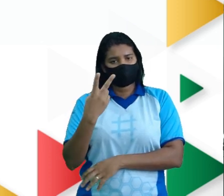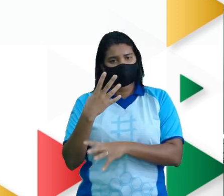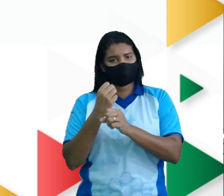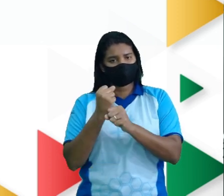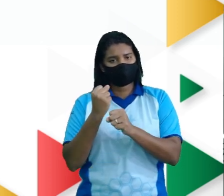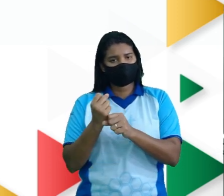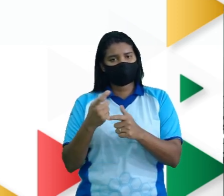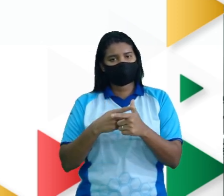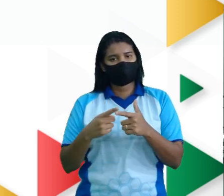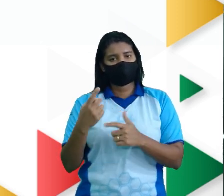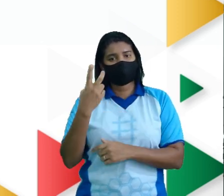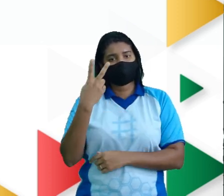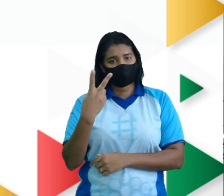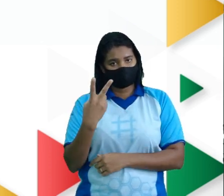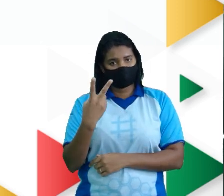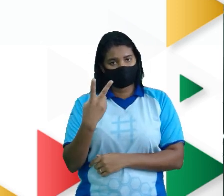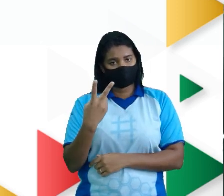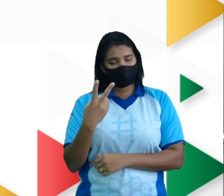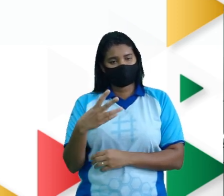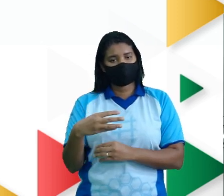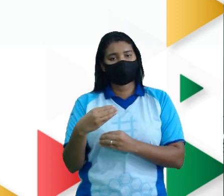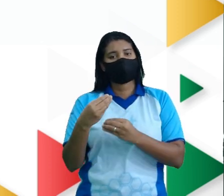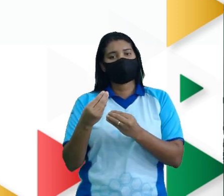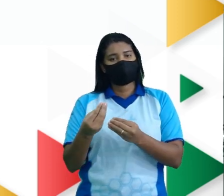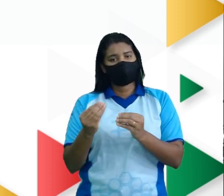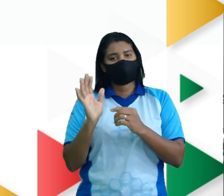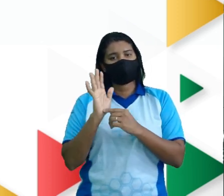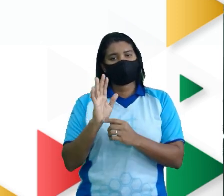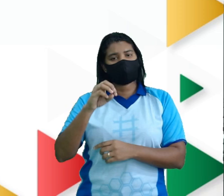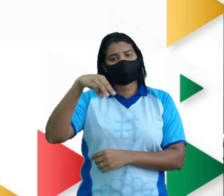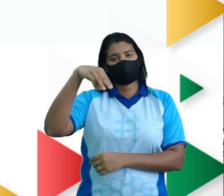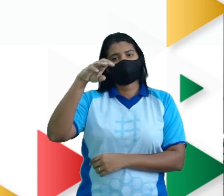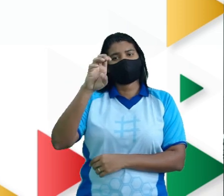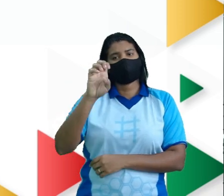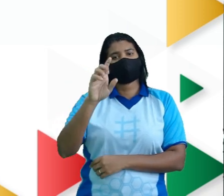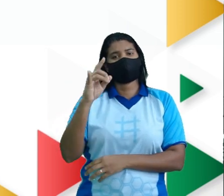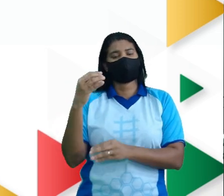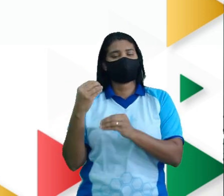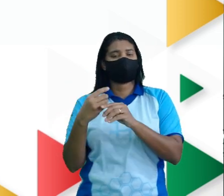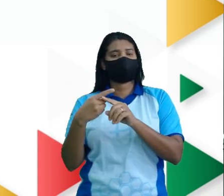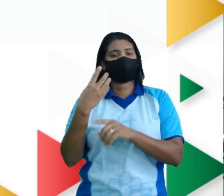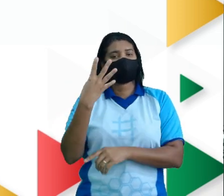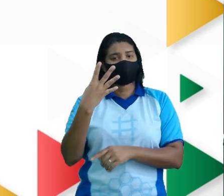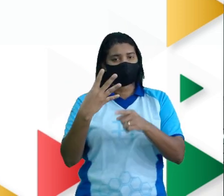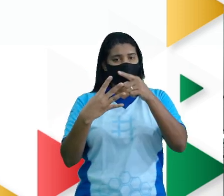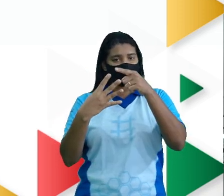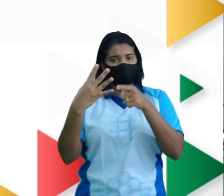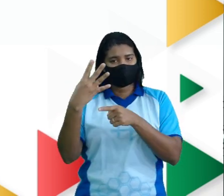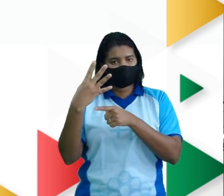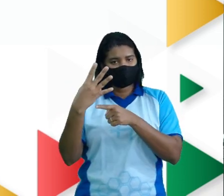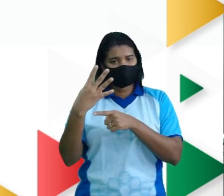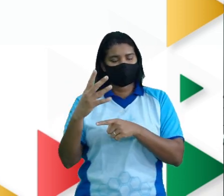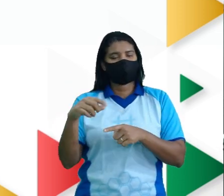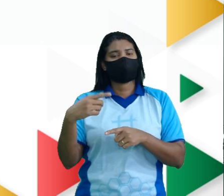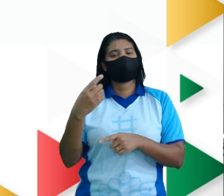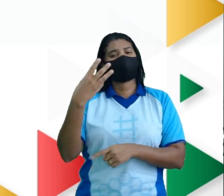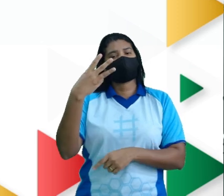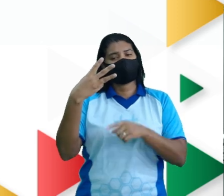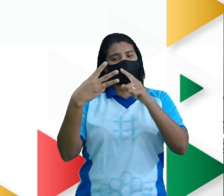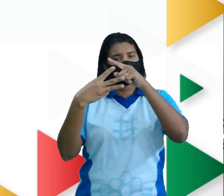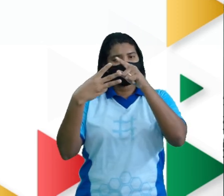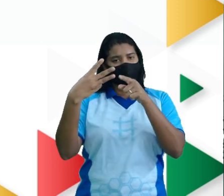nota e vai dividir por 2 para dar a média da primeira unidade. São 4 unidades. Ele vai repetir isso mais 3 vezes.